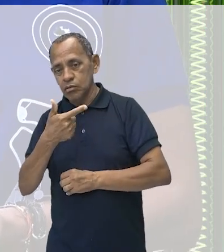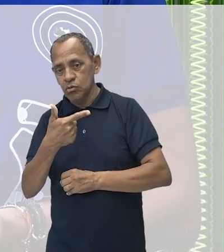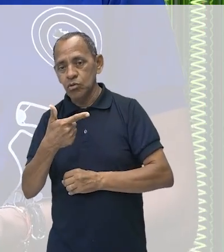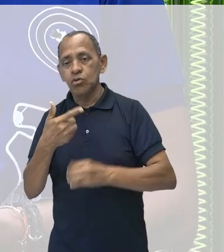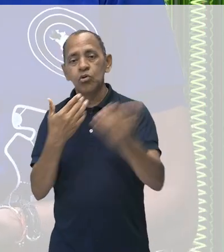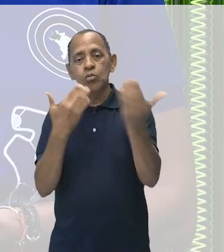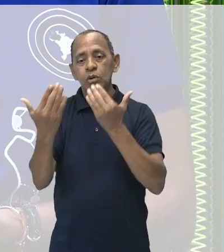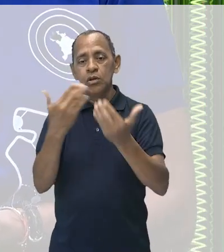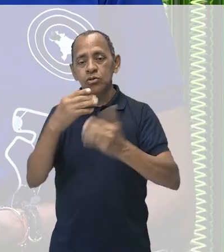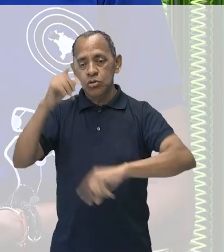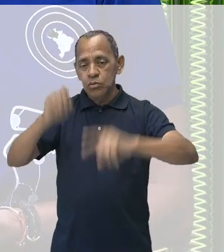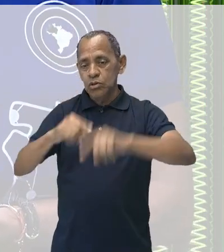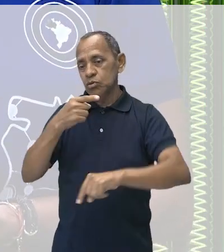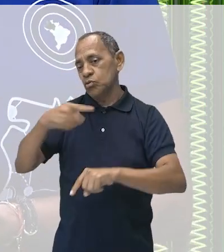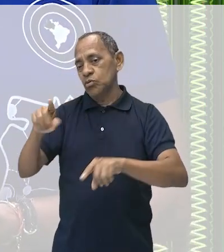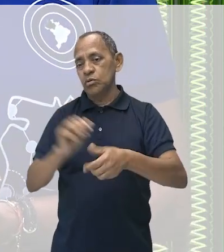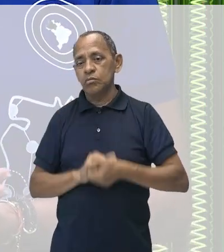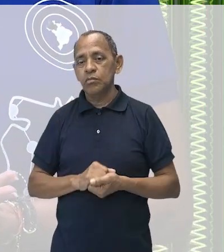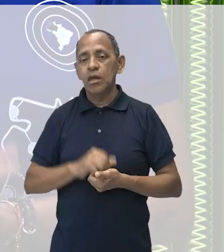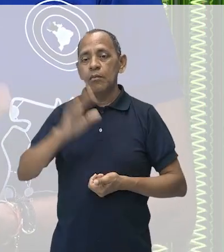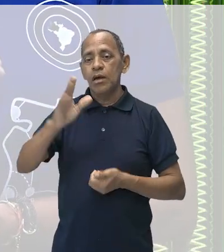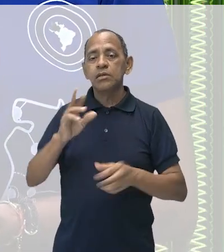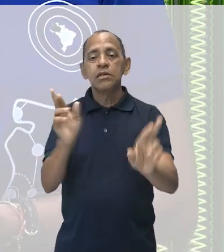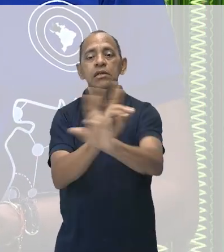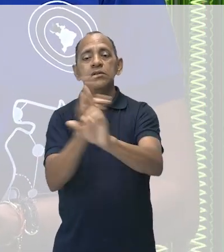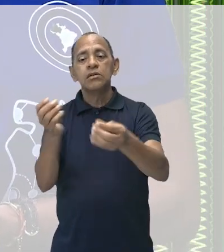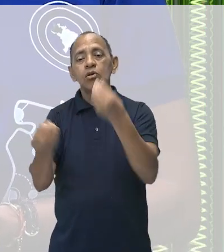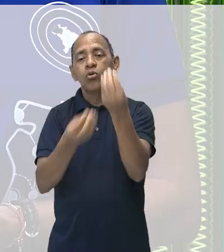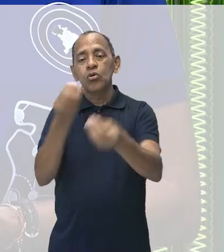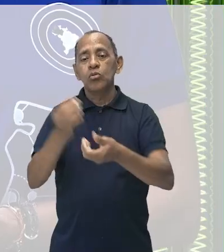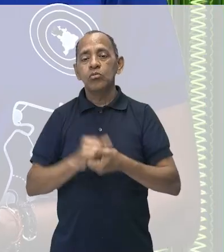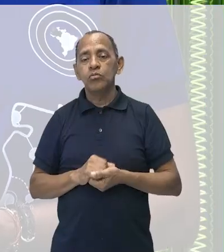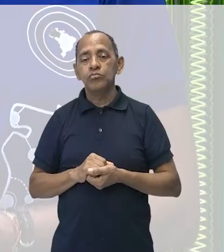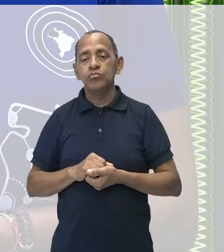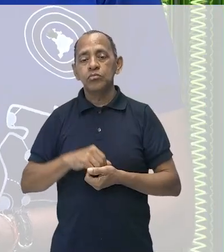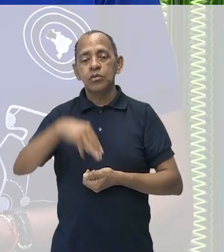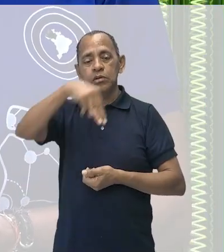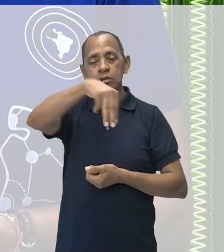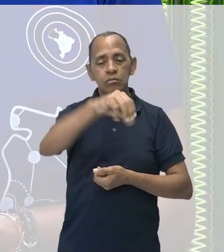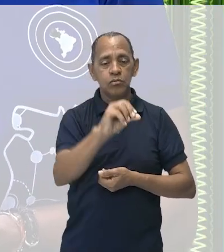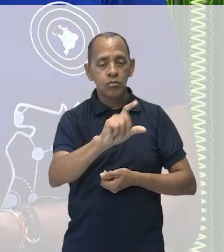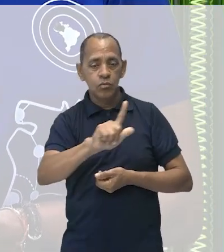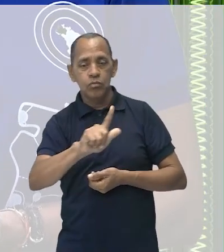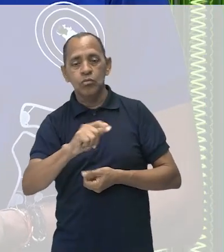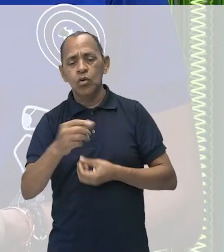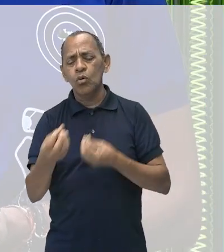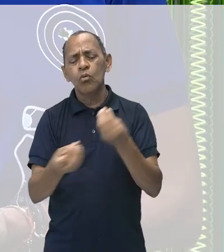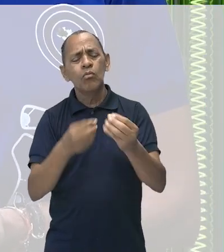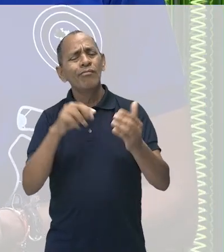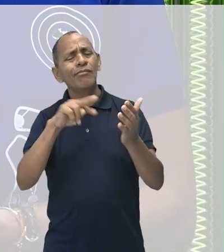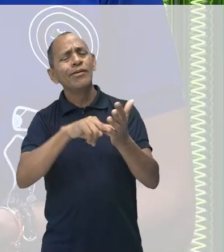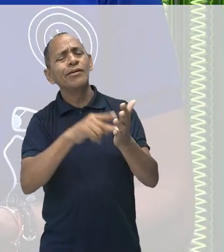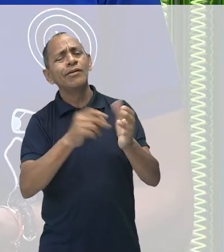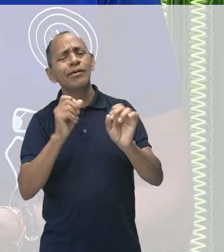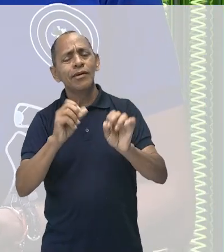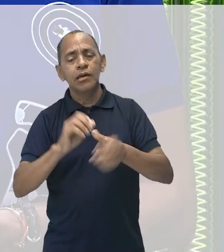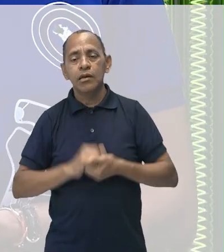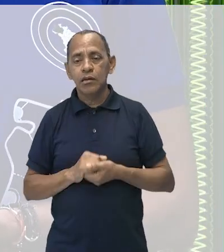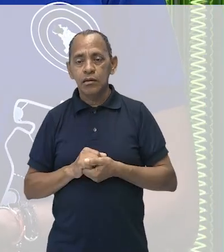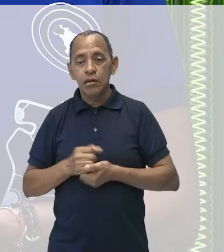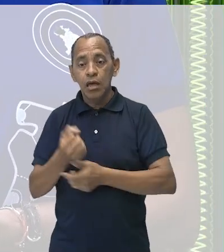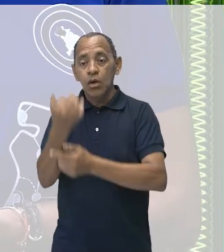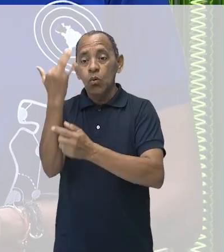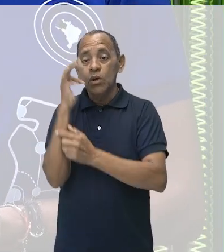outros elementos. Já com relação à medida chamada de mol. O mol ele é definido como